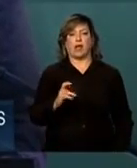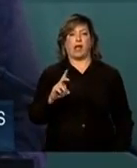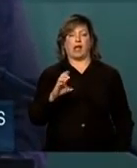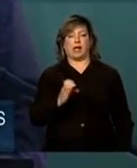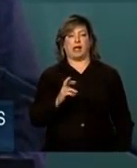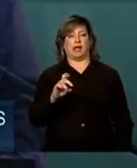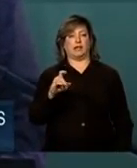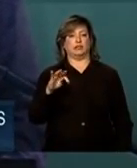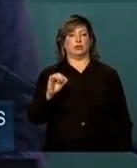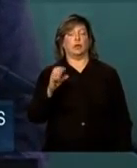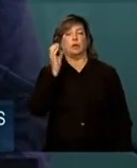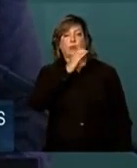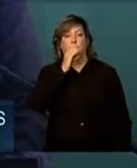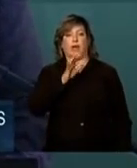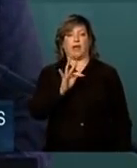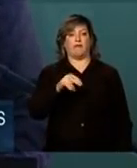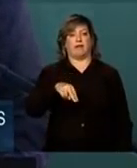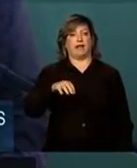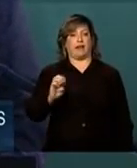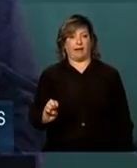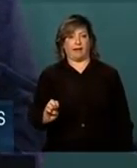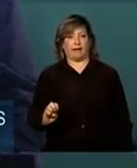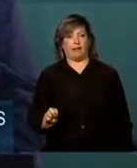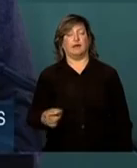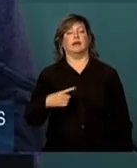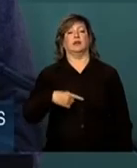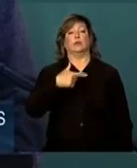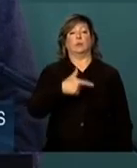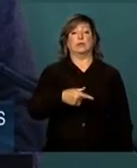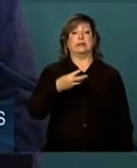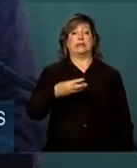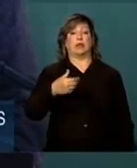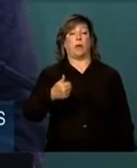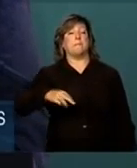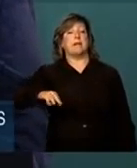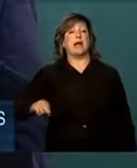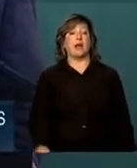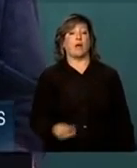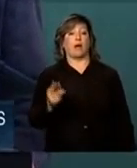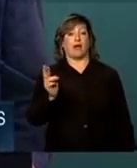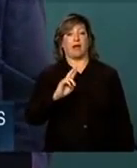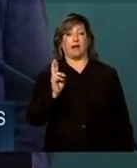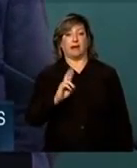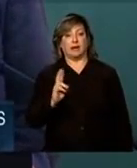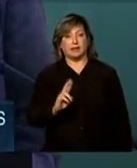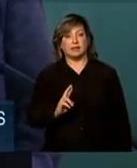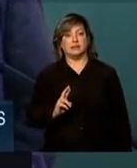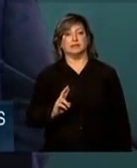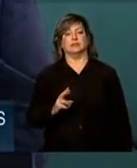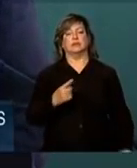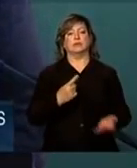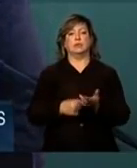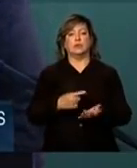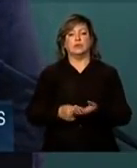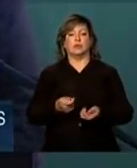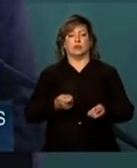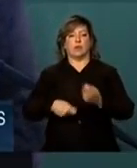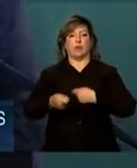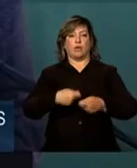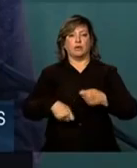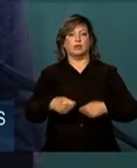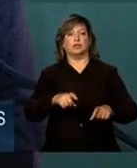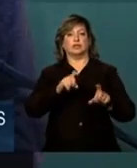emergencial do FNE, 231 milhões de reais em renegociação de dívidas de pequenos e